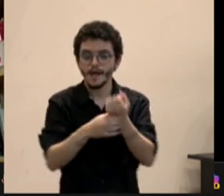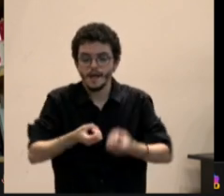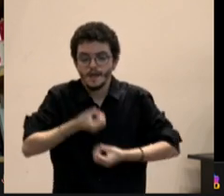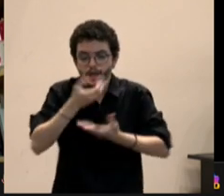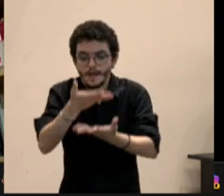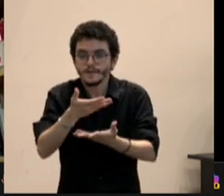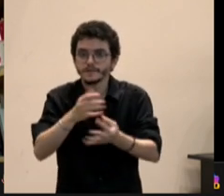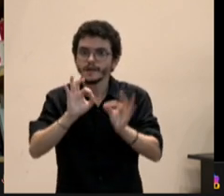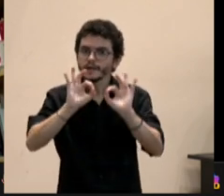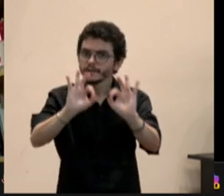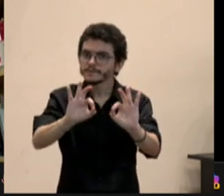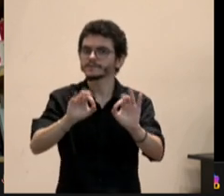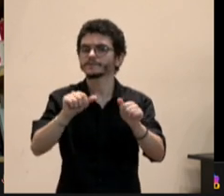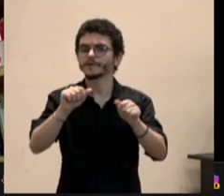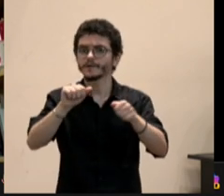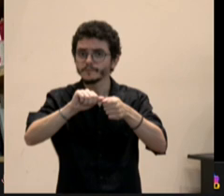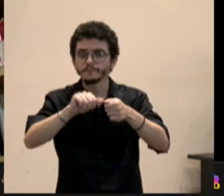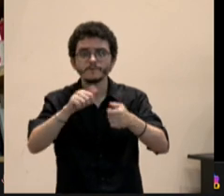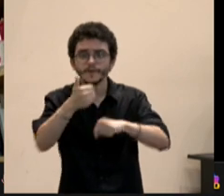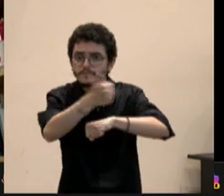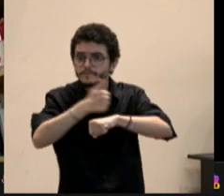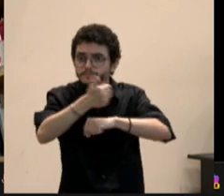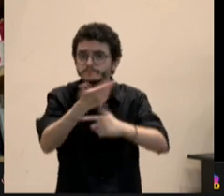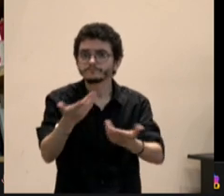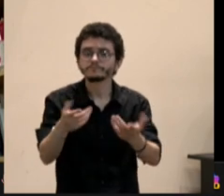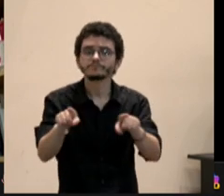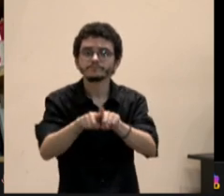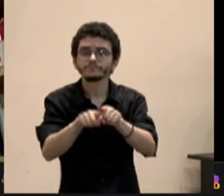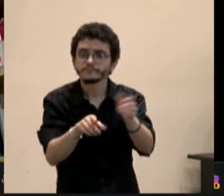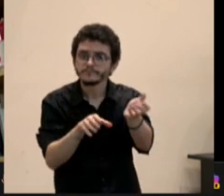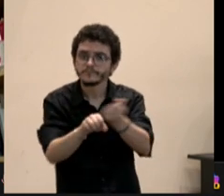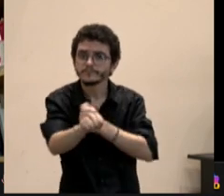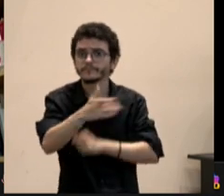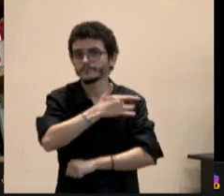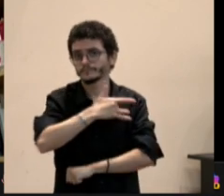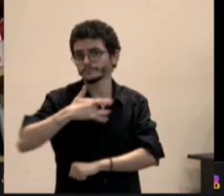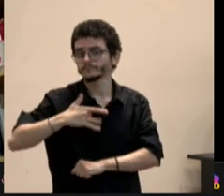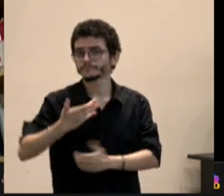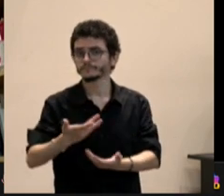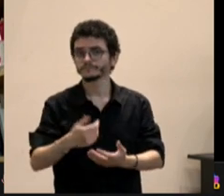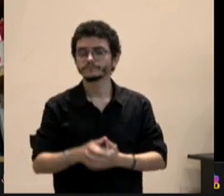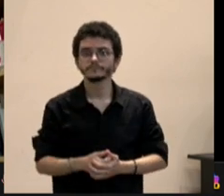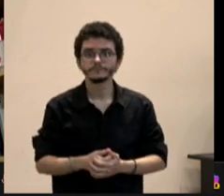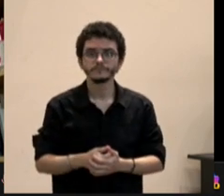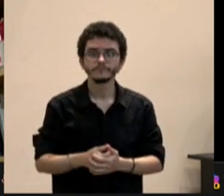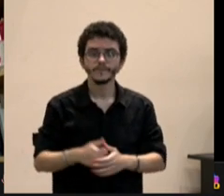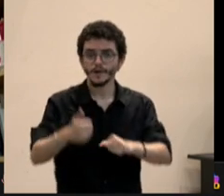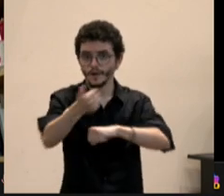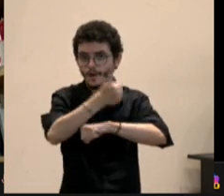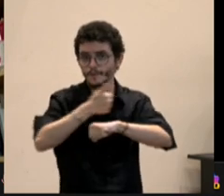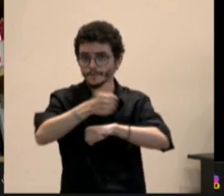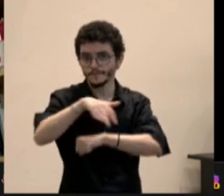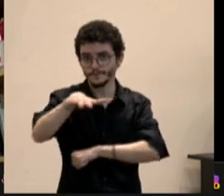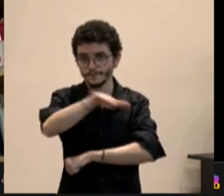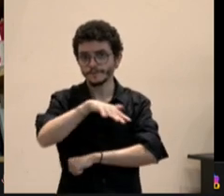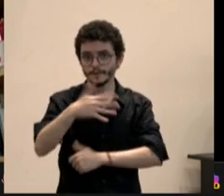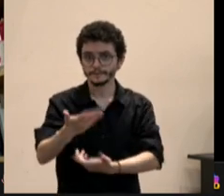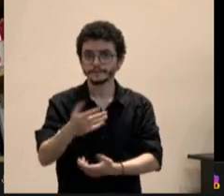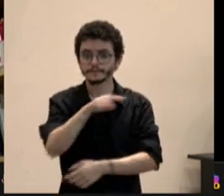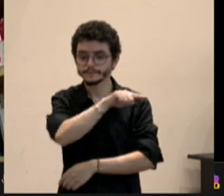adequadas para o exercício da profissão e para a promoção de saúde aos profissionais da educação. E